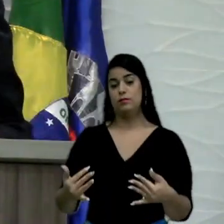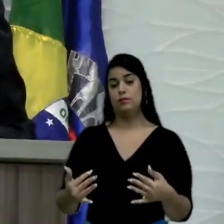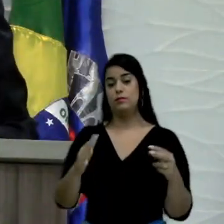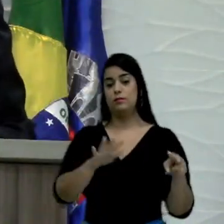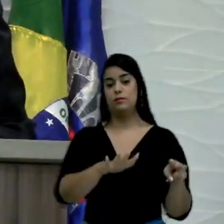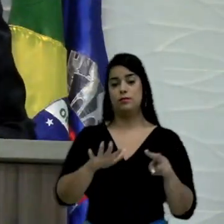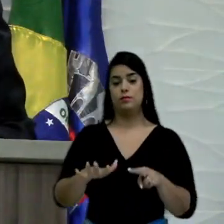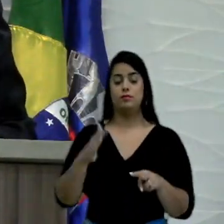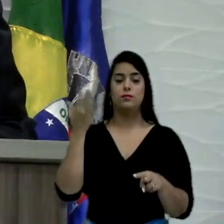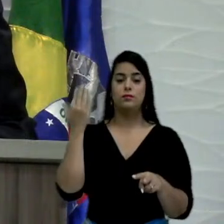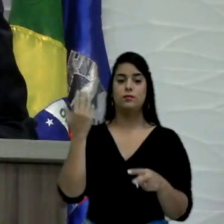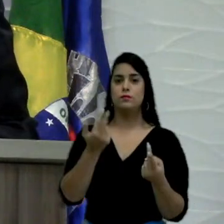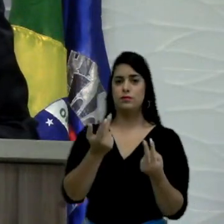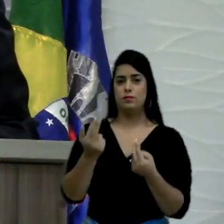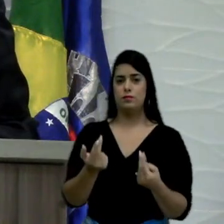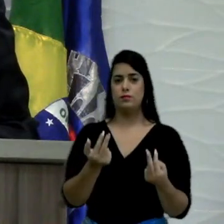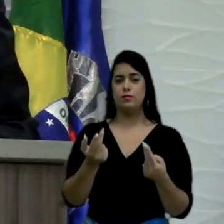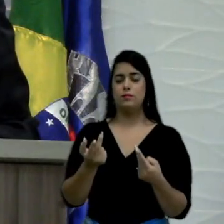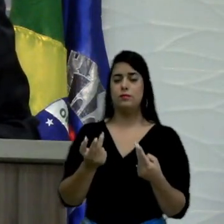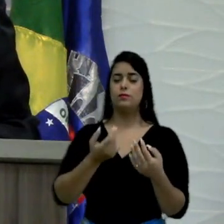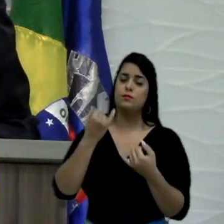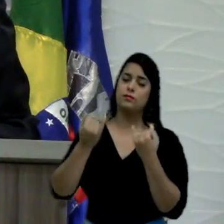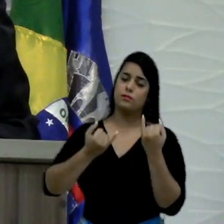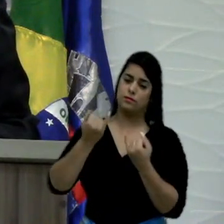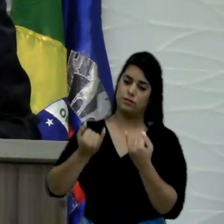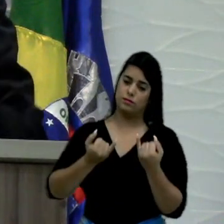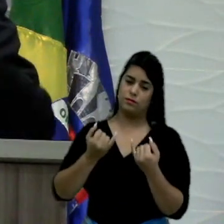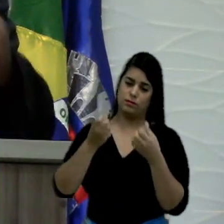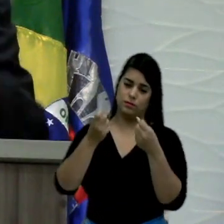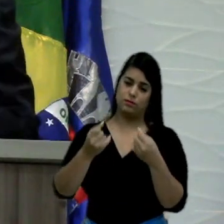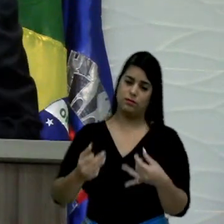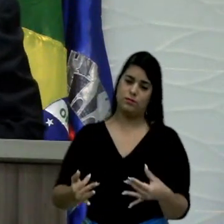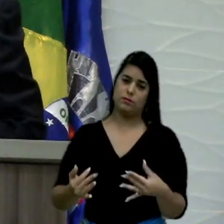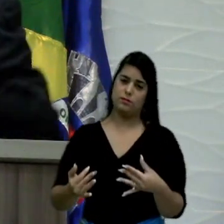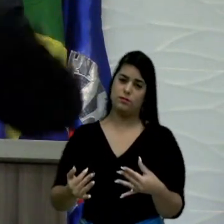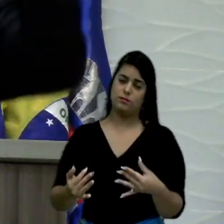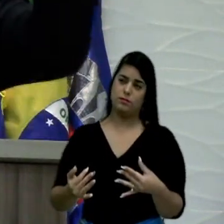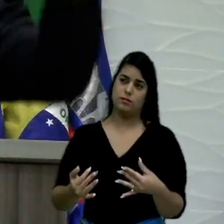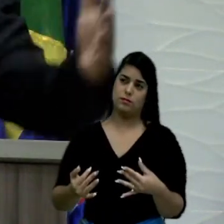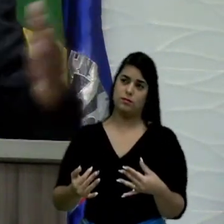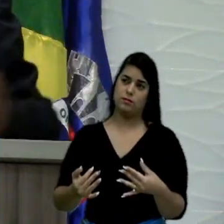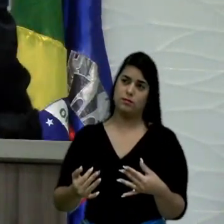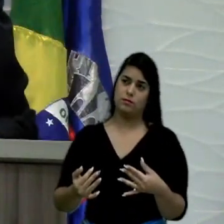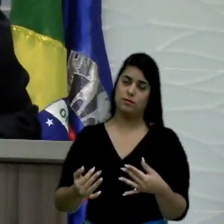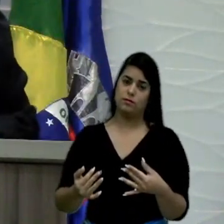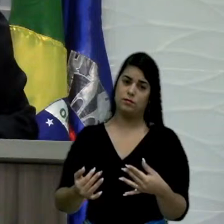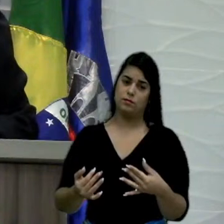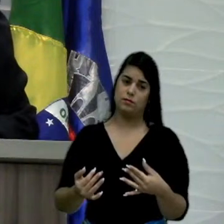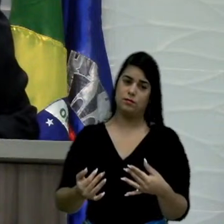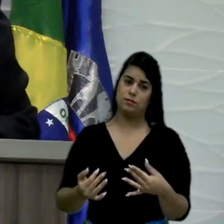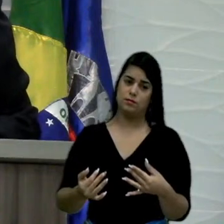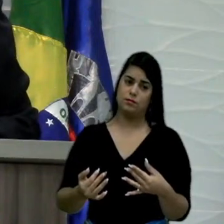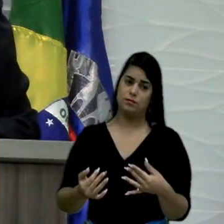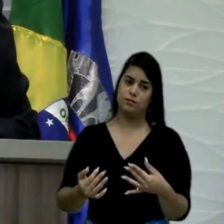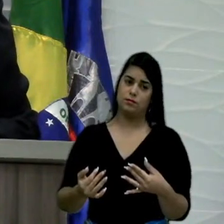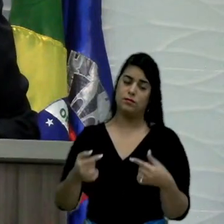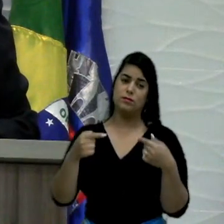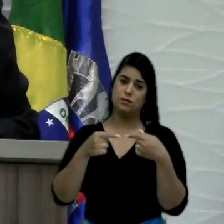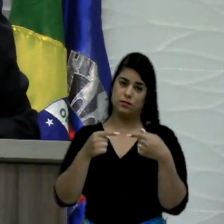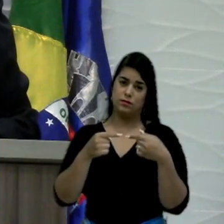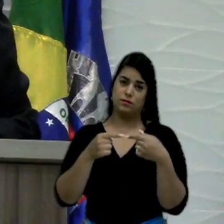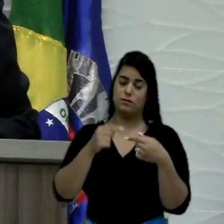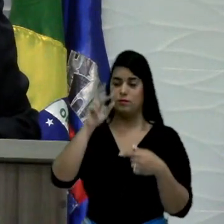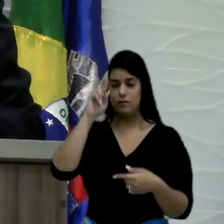semana passada, a gente passa informações segundo palavras do gerente. Eu não vou